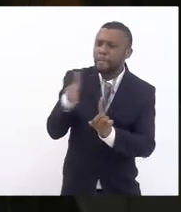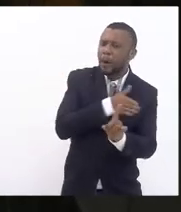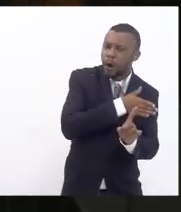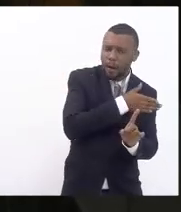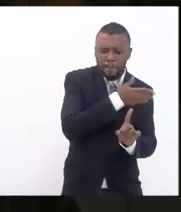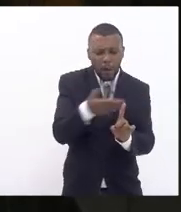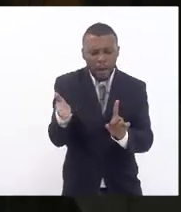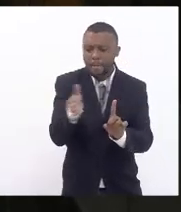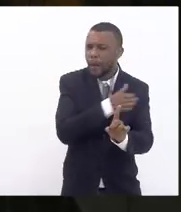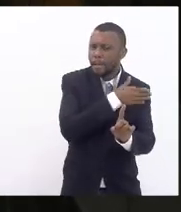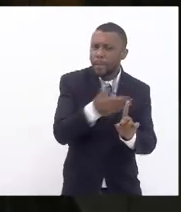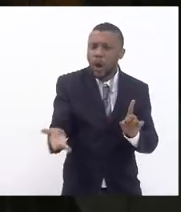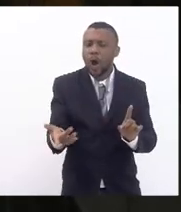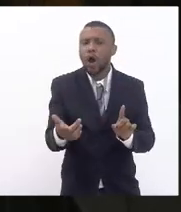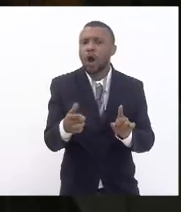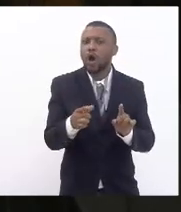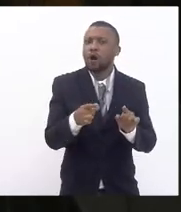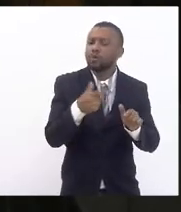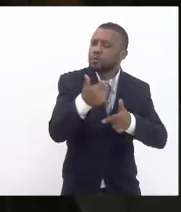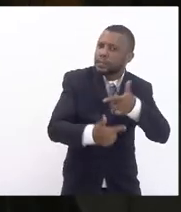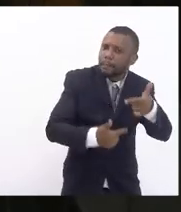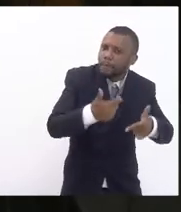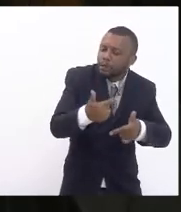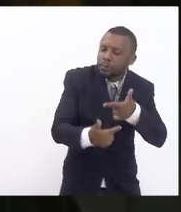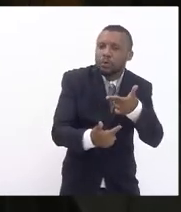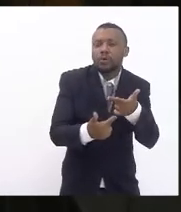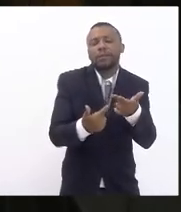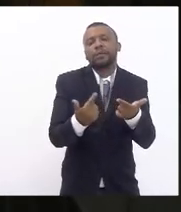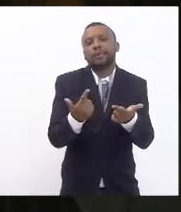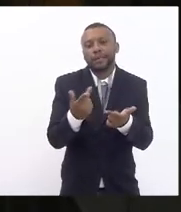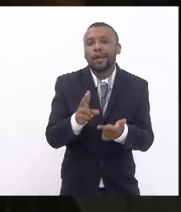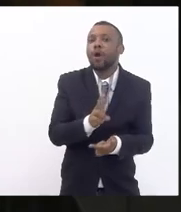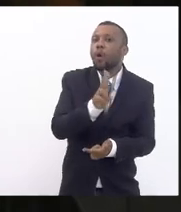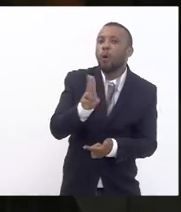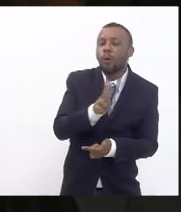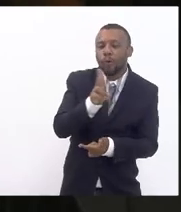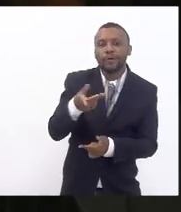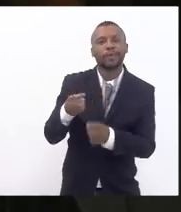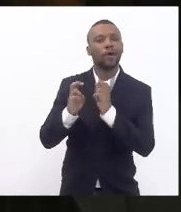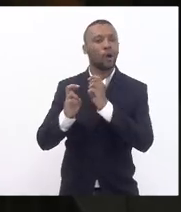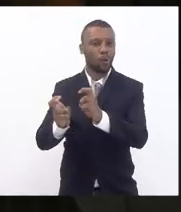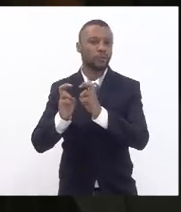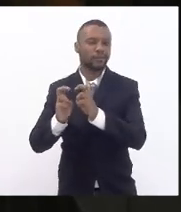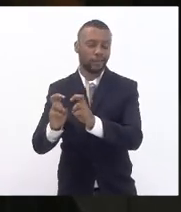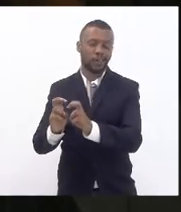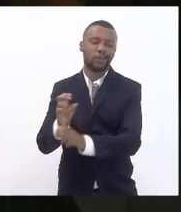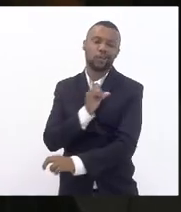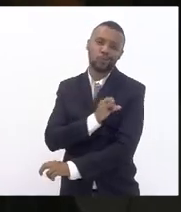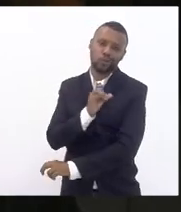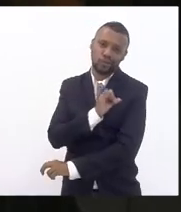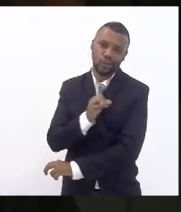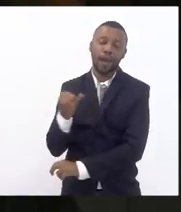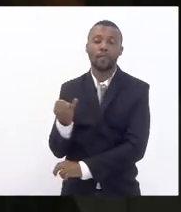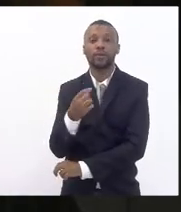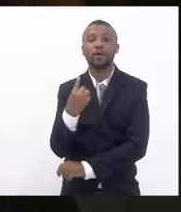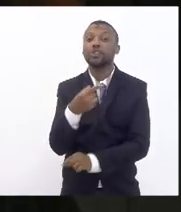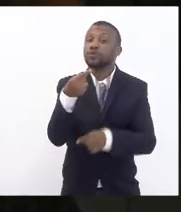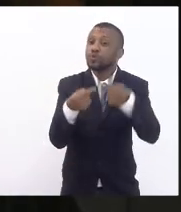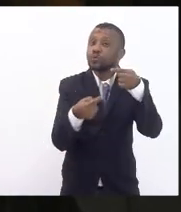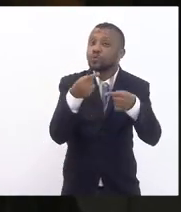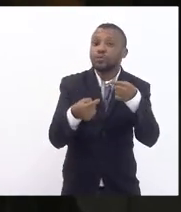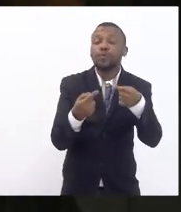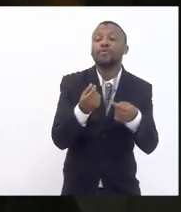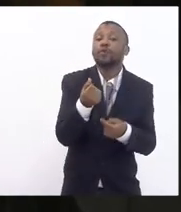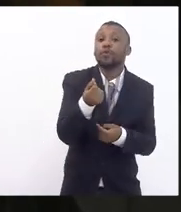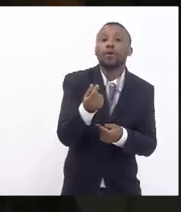e trabalhadora usuária do Jamar de Trens do Rio de Janeiro. Isso é um tema importante. É importante discutir não só o valor, mas o que faz chegar a